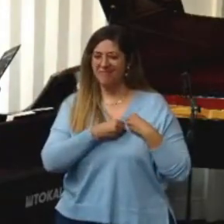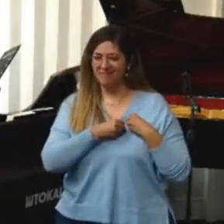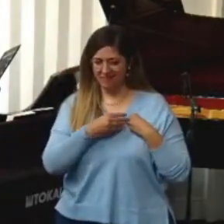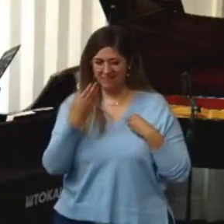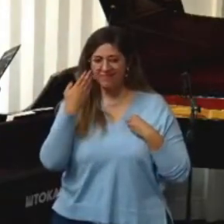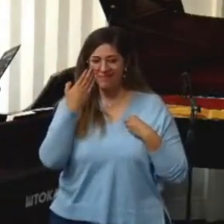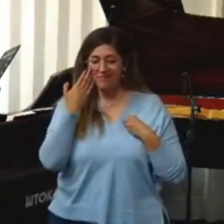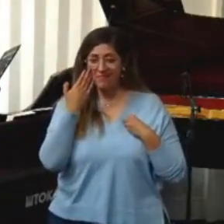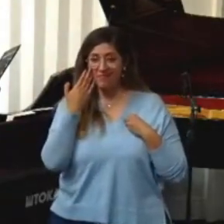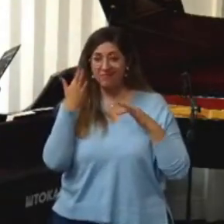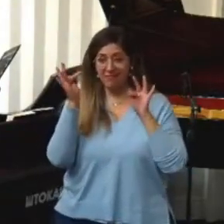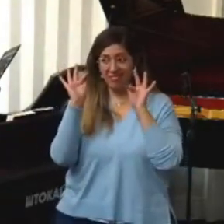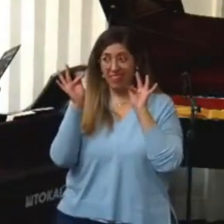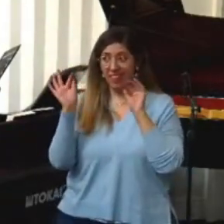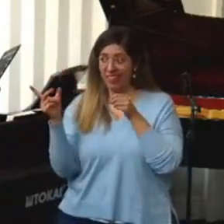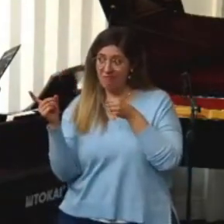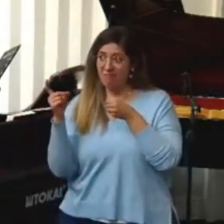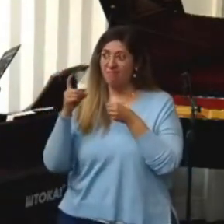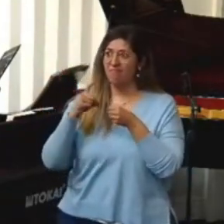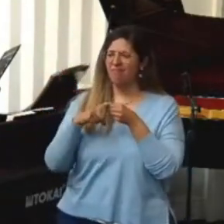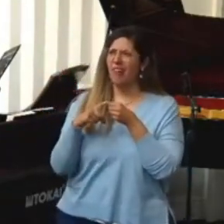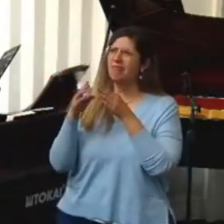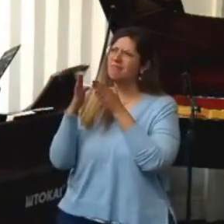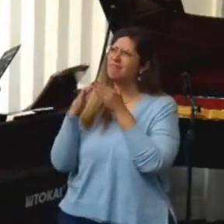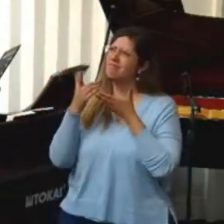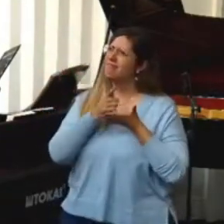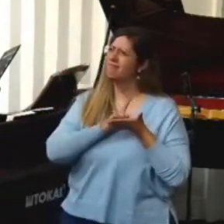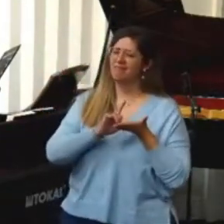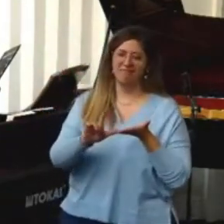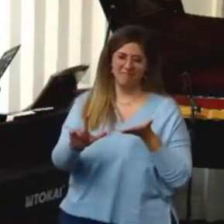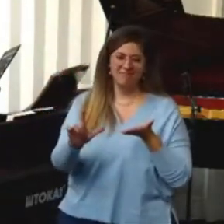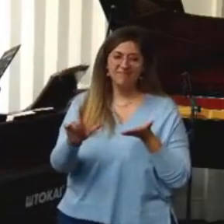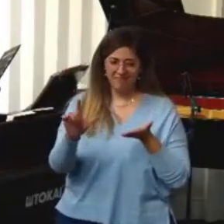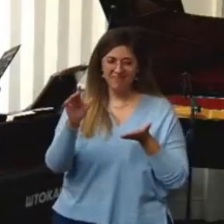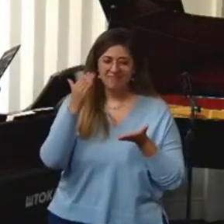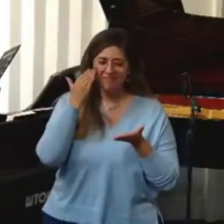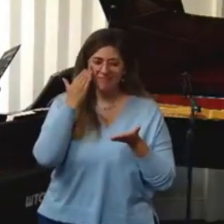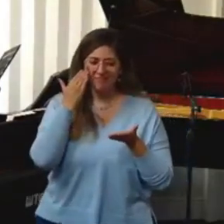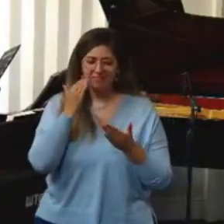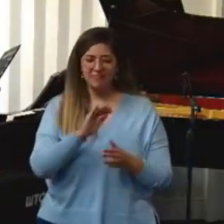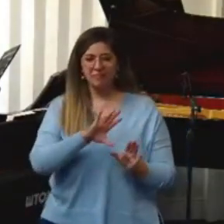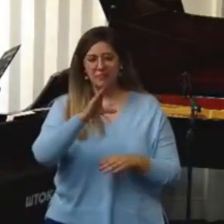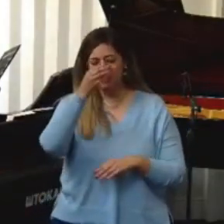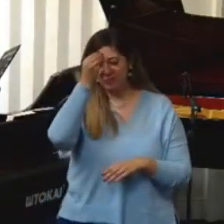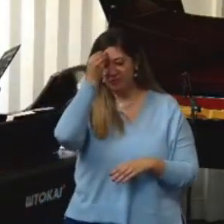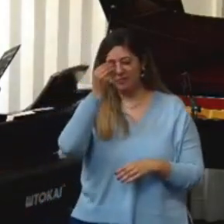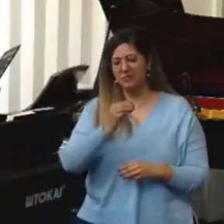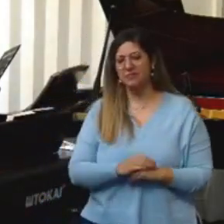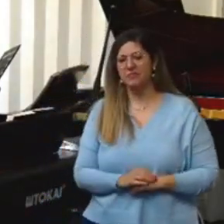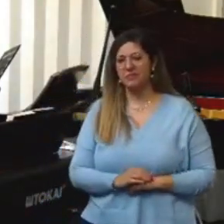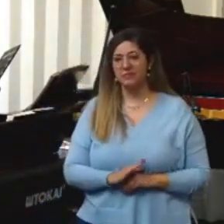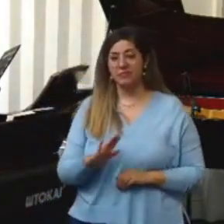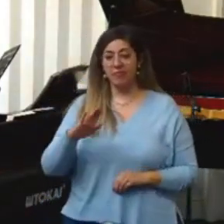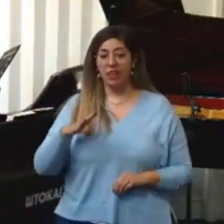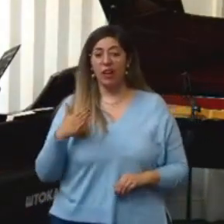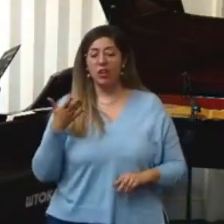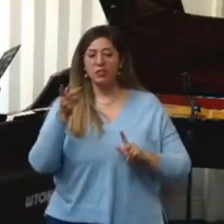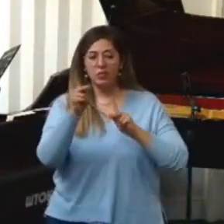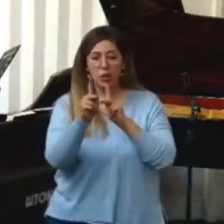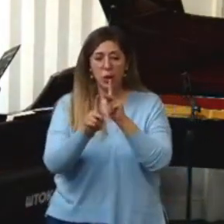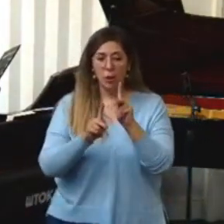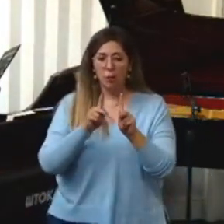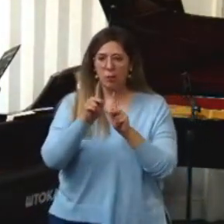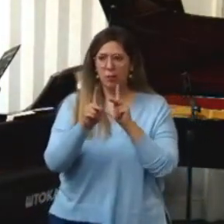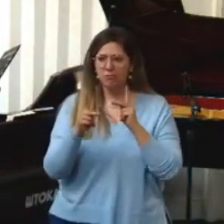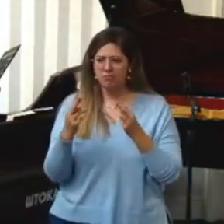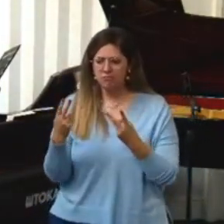conseguem retornar. Matthew Henry disse, comentando também essa passagem: quando o povo de Deus vive como